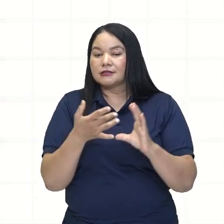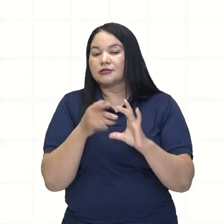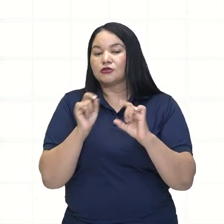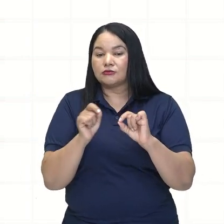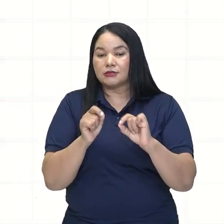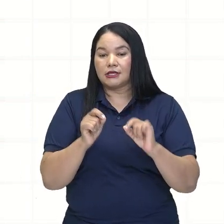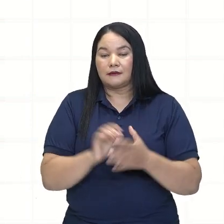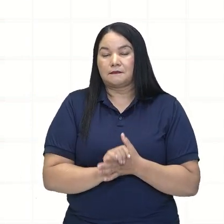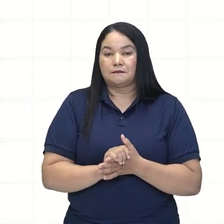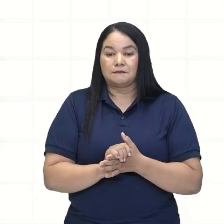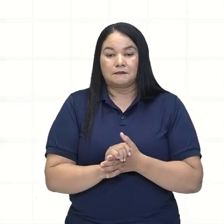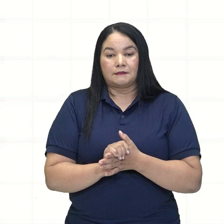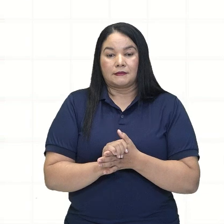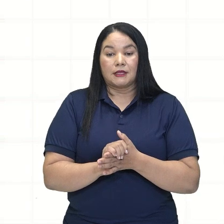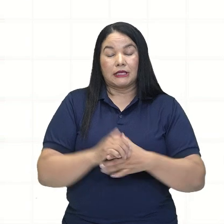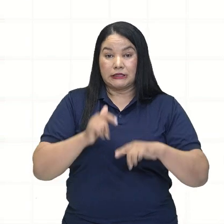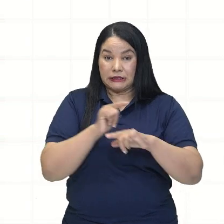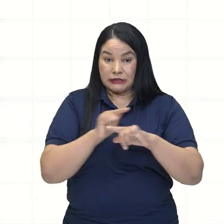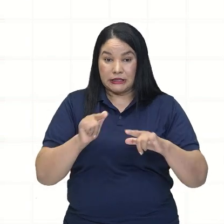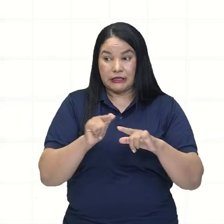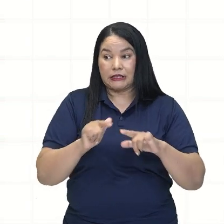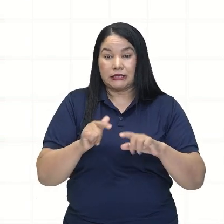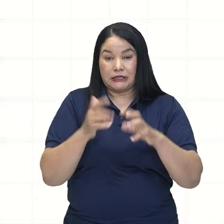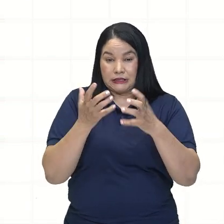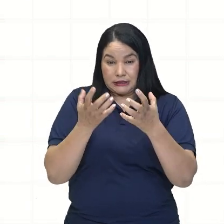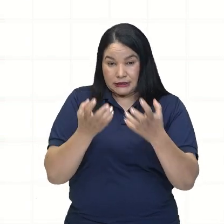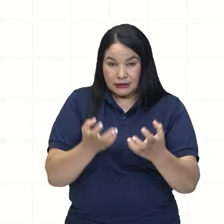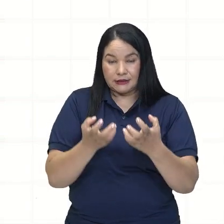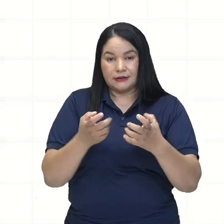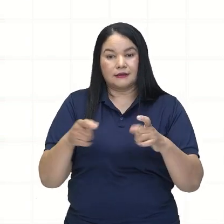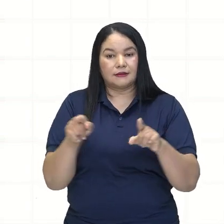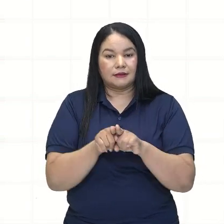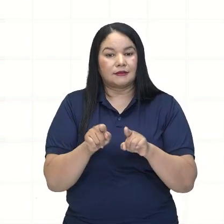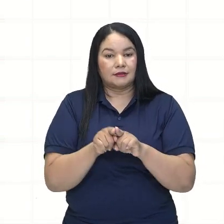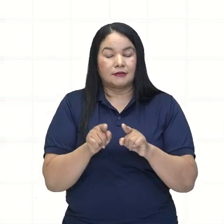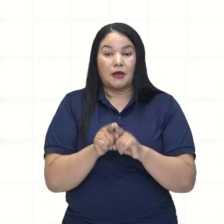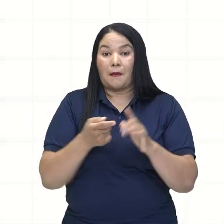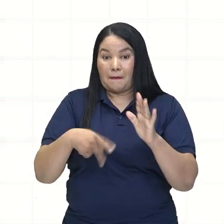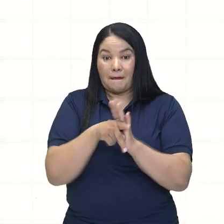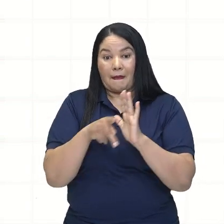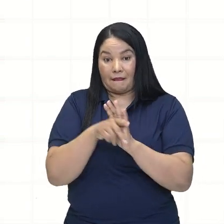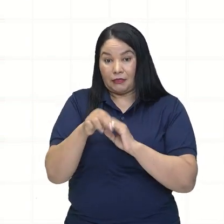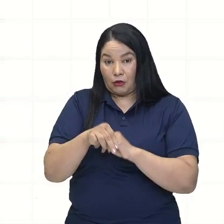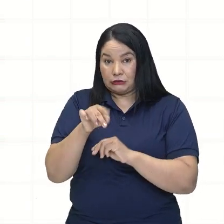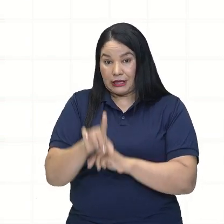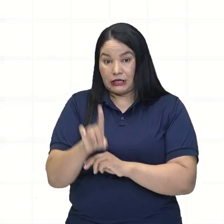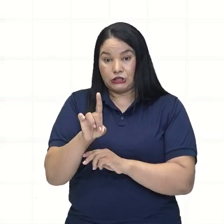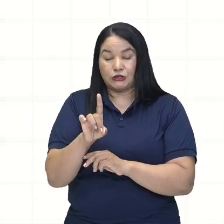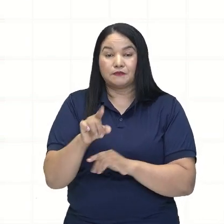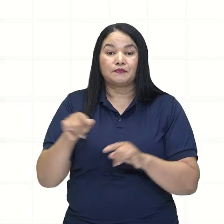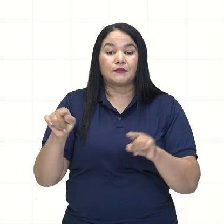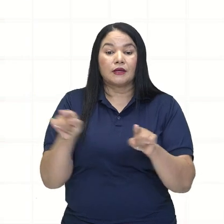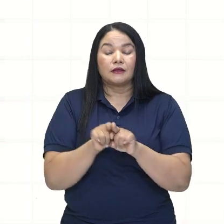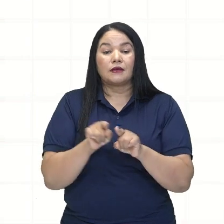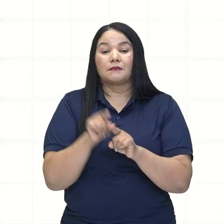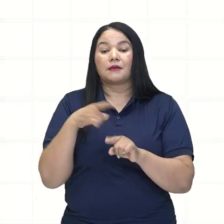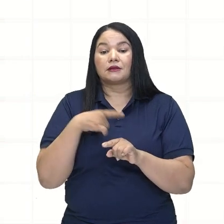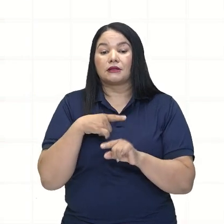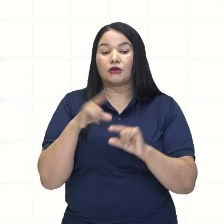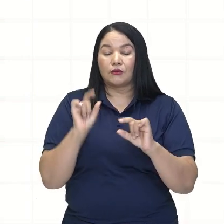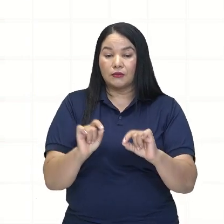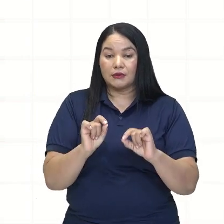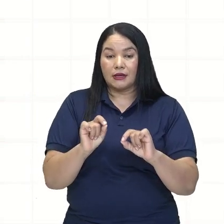e semiáridas, né? Geralmente ali predominantemente no nordeste do Brasil. E aí nós temos agora